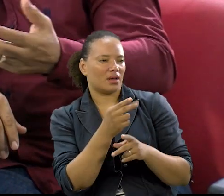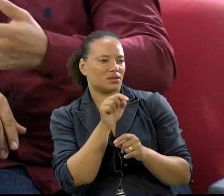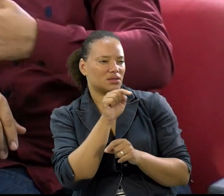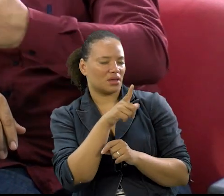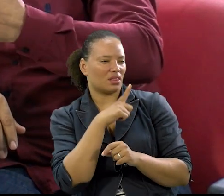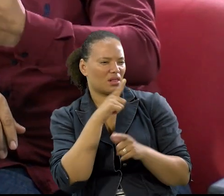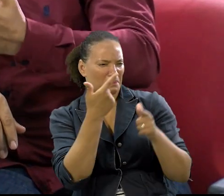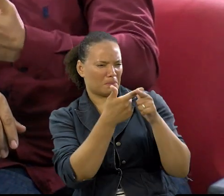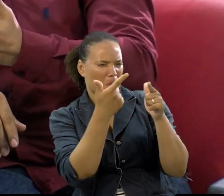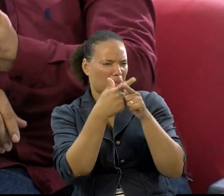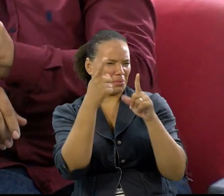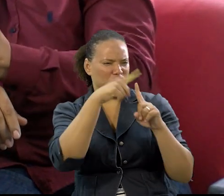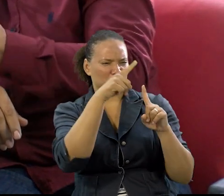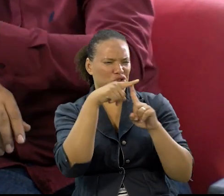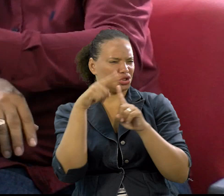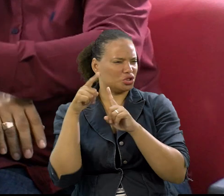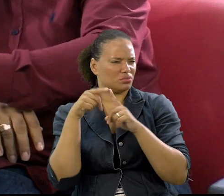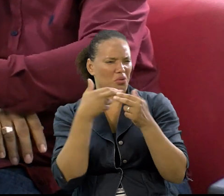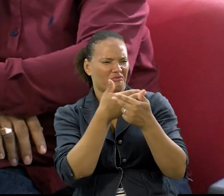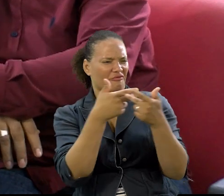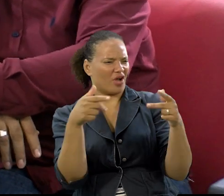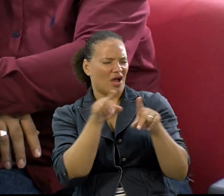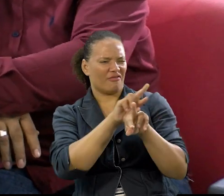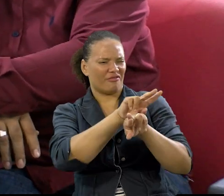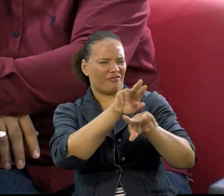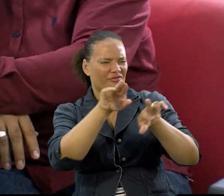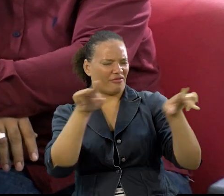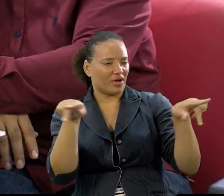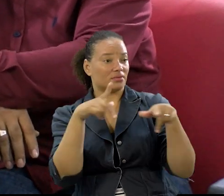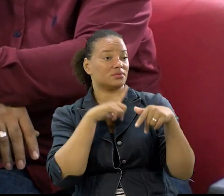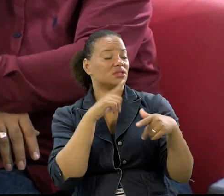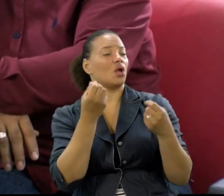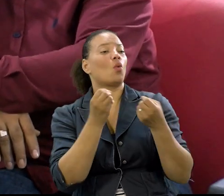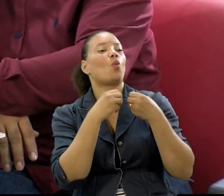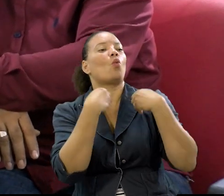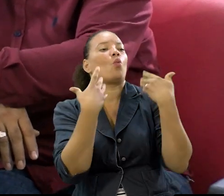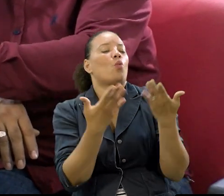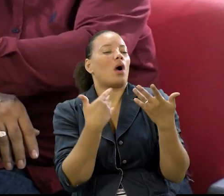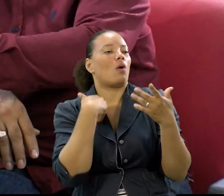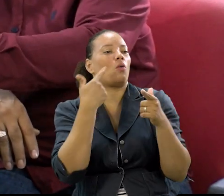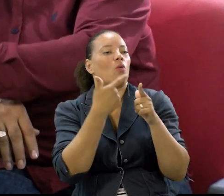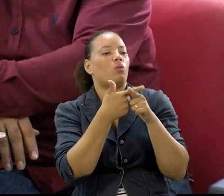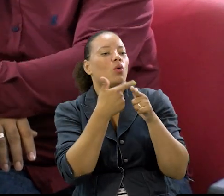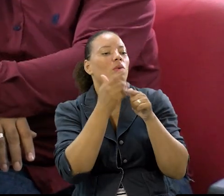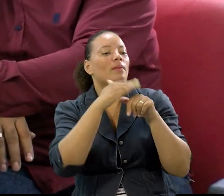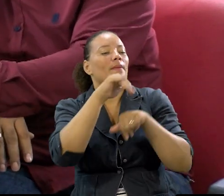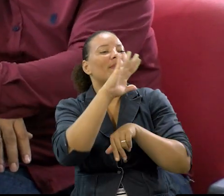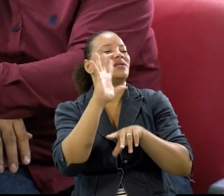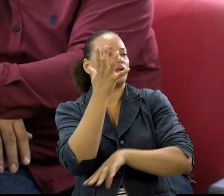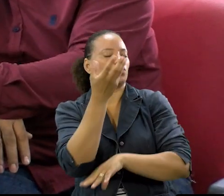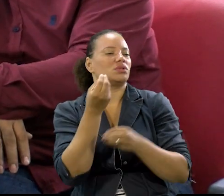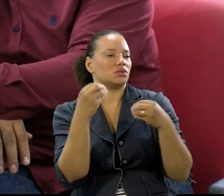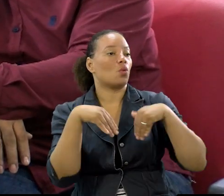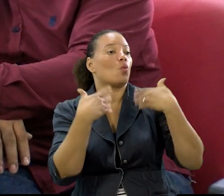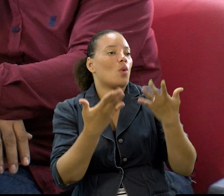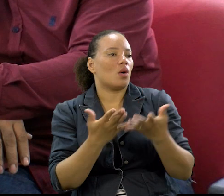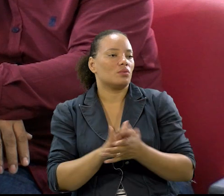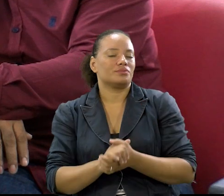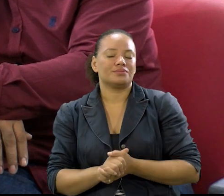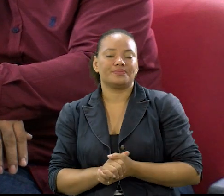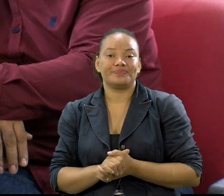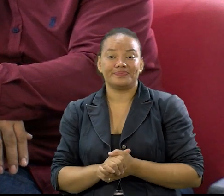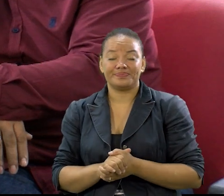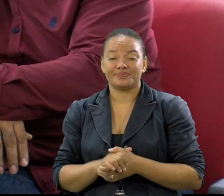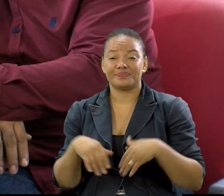é tipo de problema com a criança Mas qual tem um vocês têm um levantamento de qual é o problema mais frequente que isso